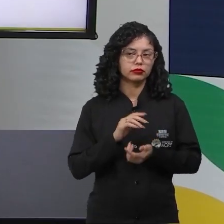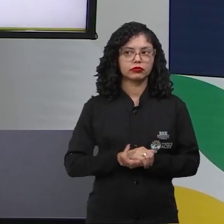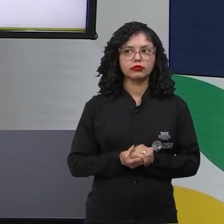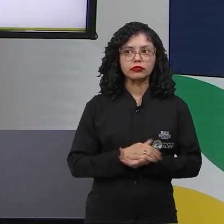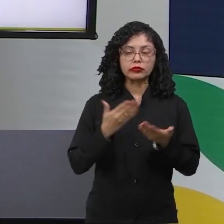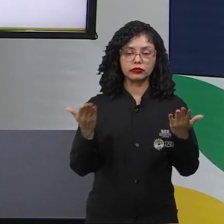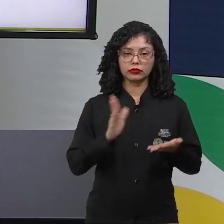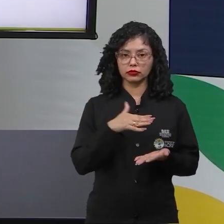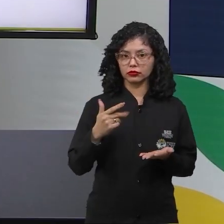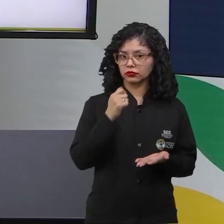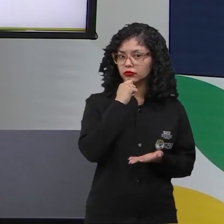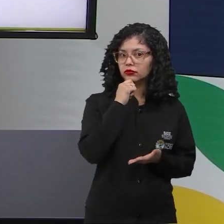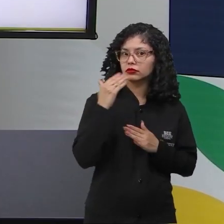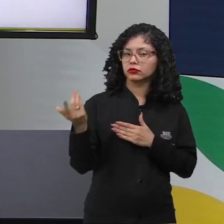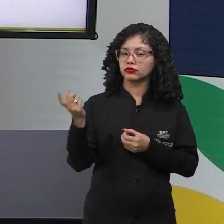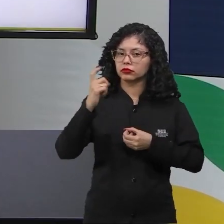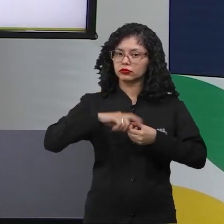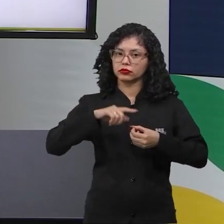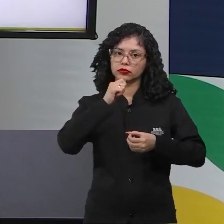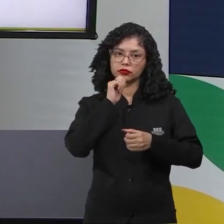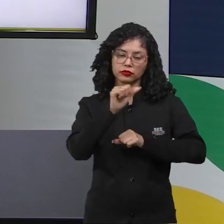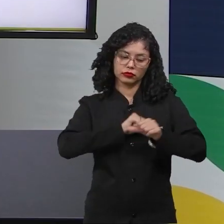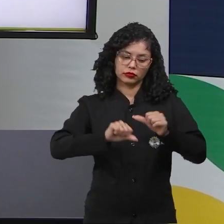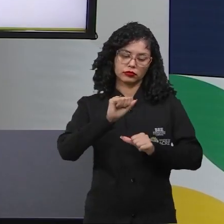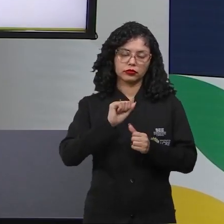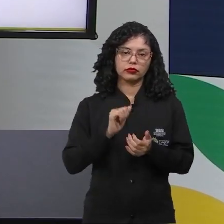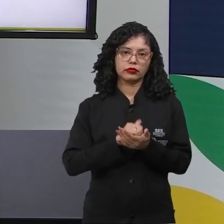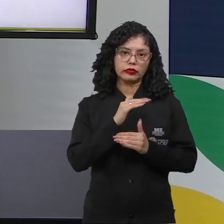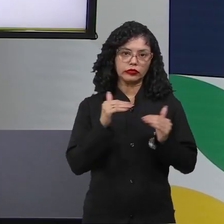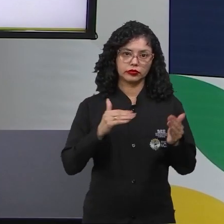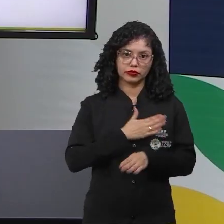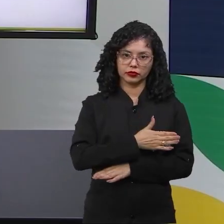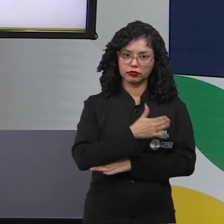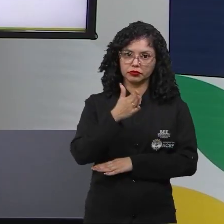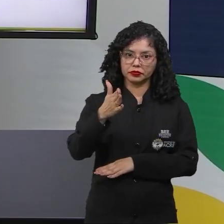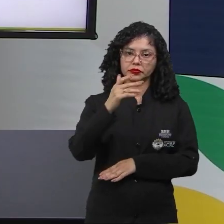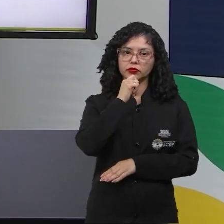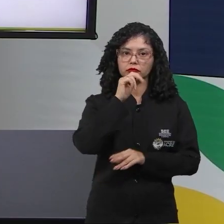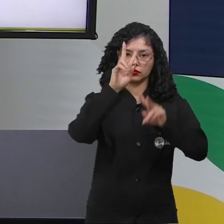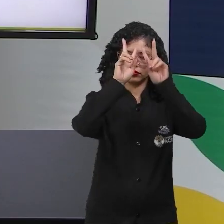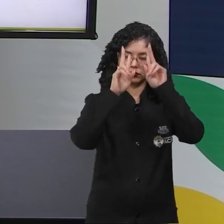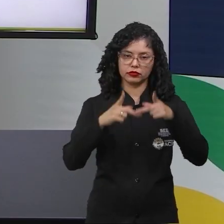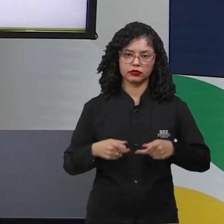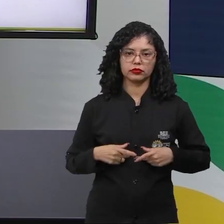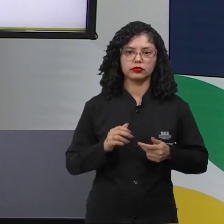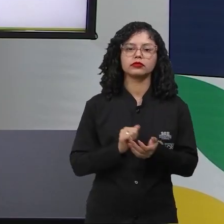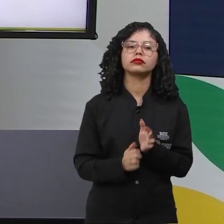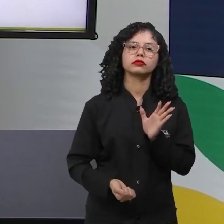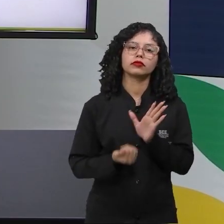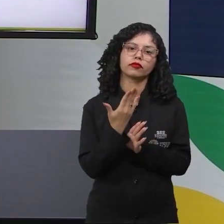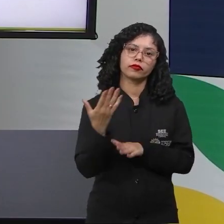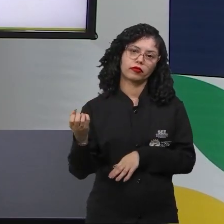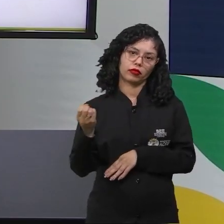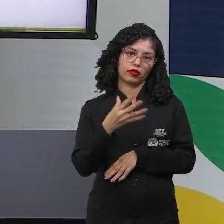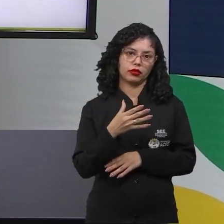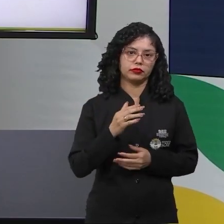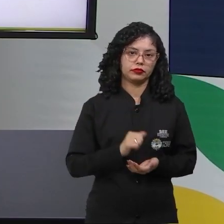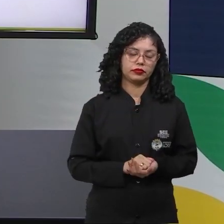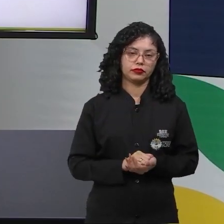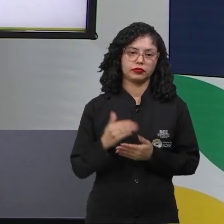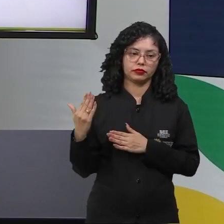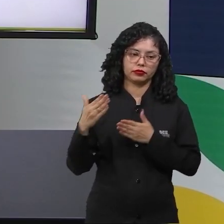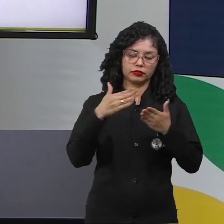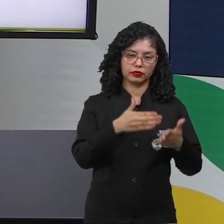Então, quando a vacina veio, ela mudou totalmente o rumo da história da humanidade, dando aí um novo